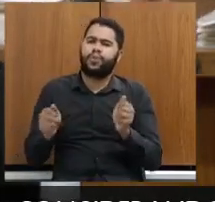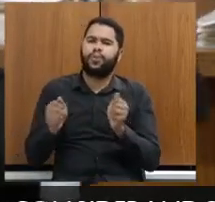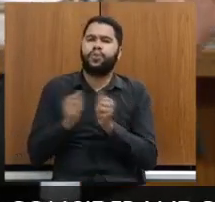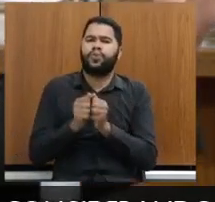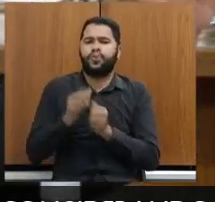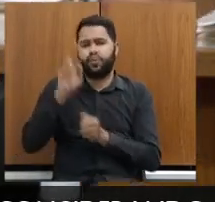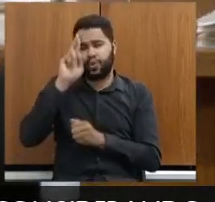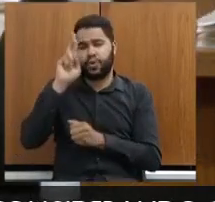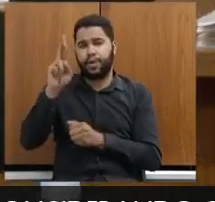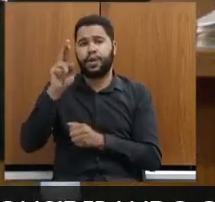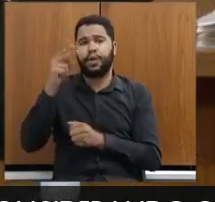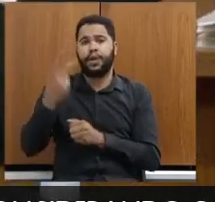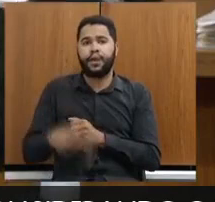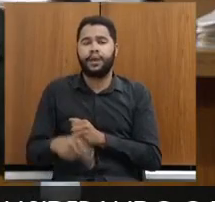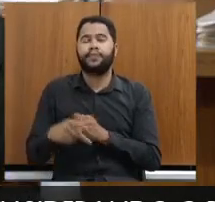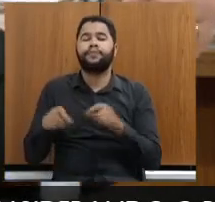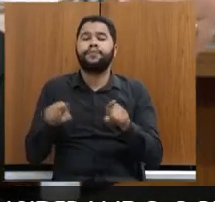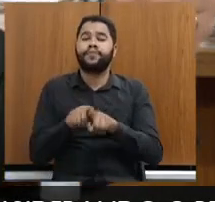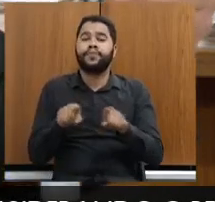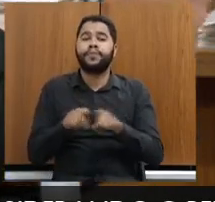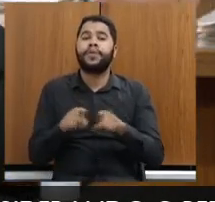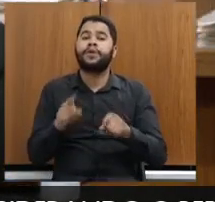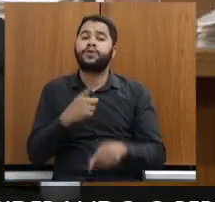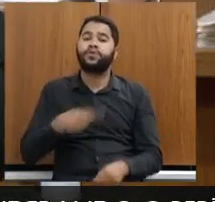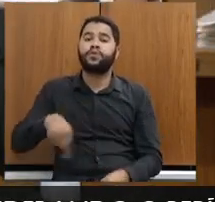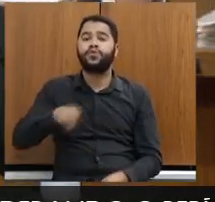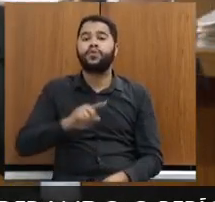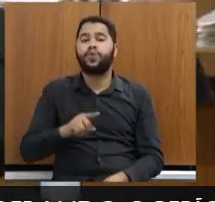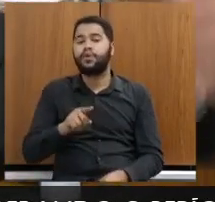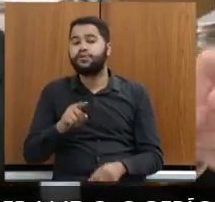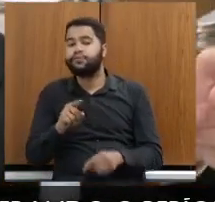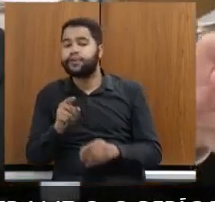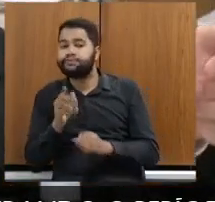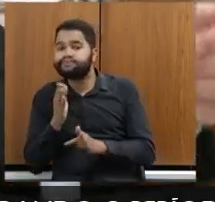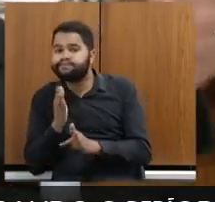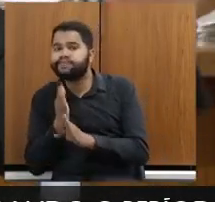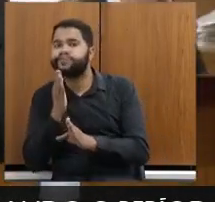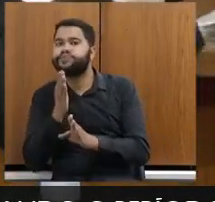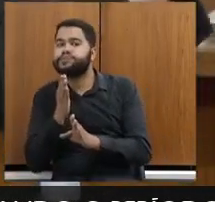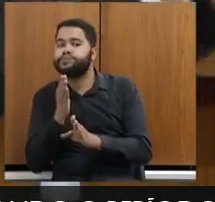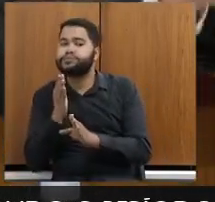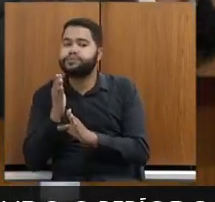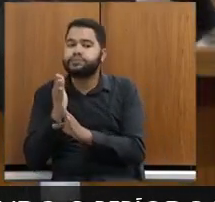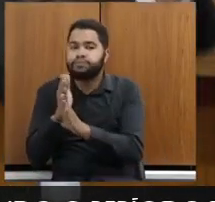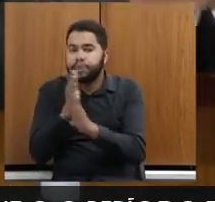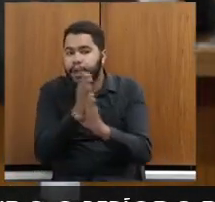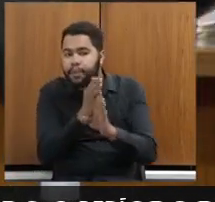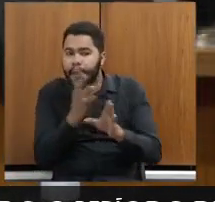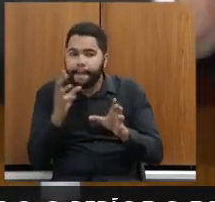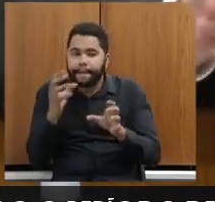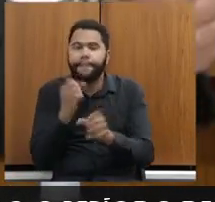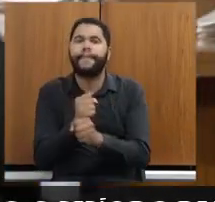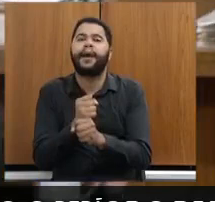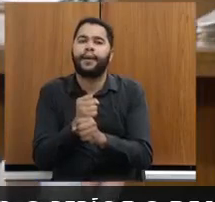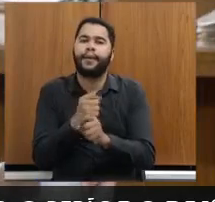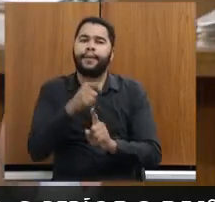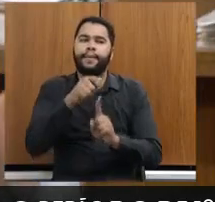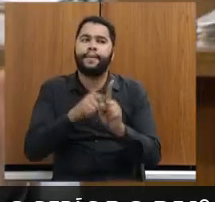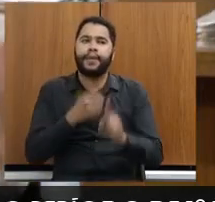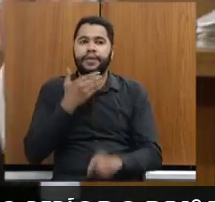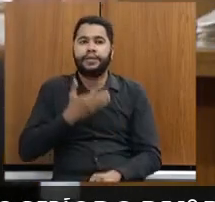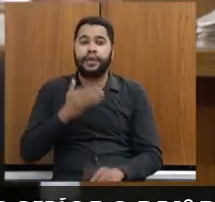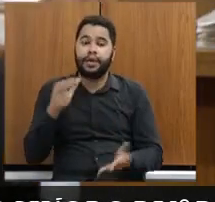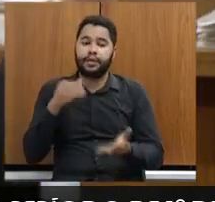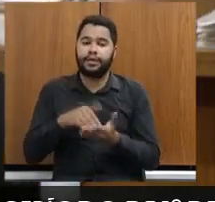Nonato com uma equipe e nós haveremos de ter um diagnóstico agora em um beijo dezembro e acreditamos que